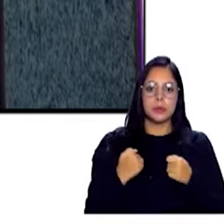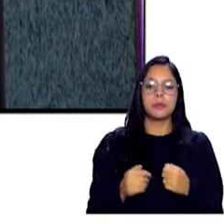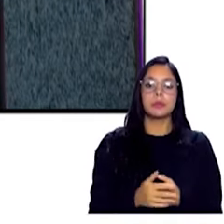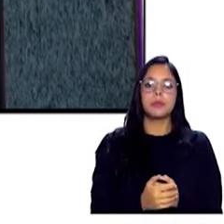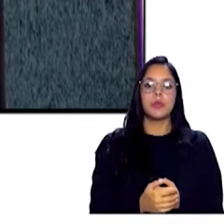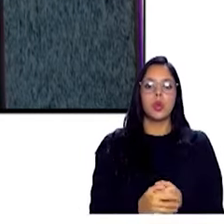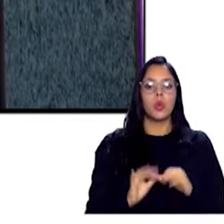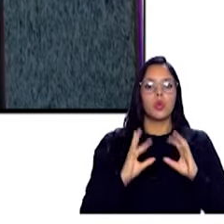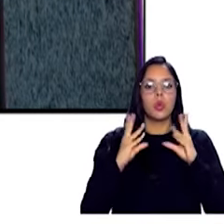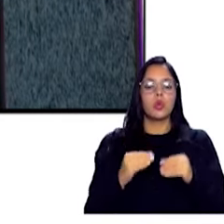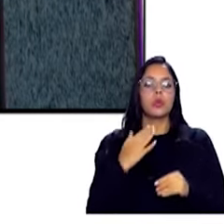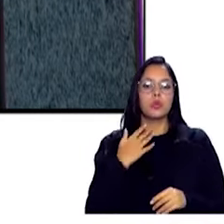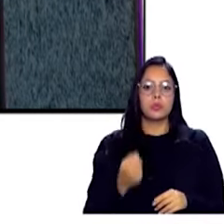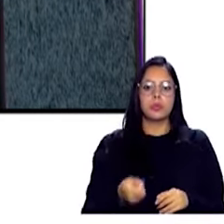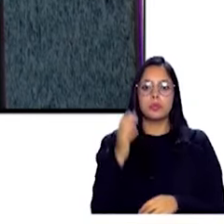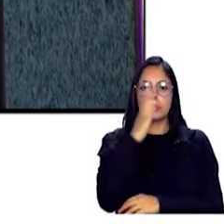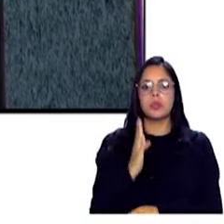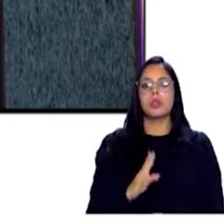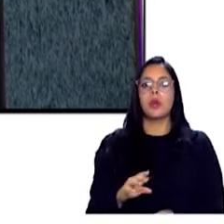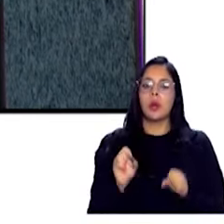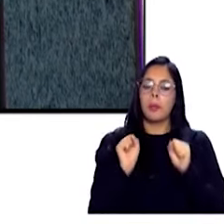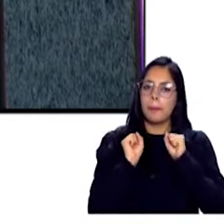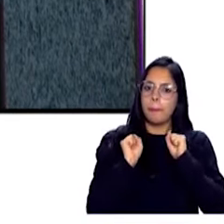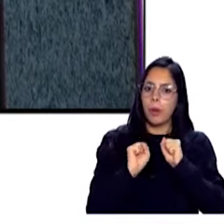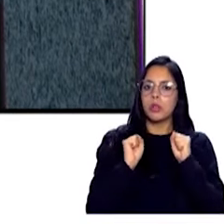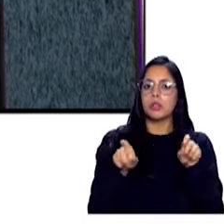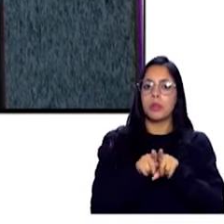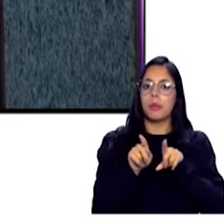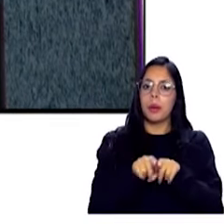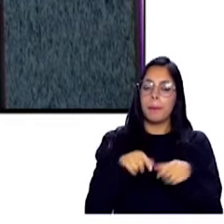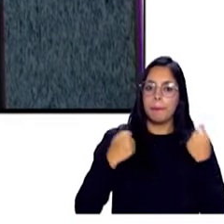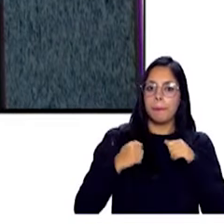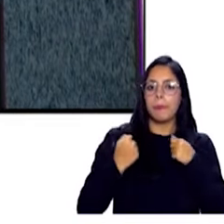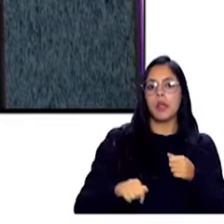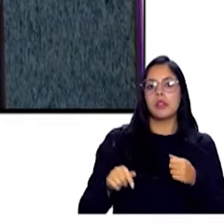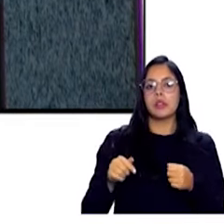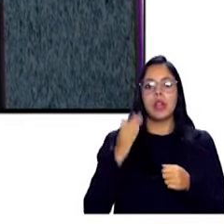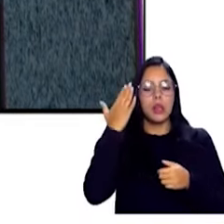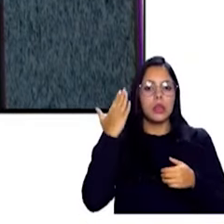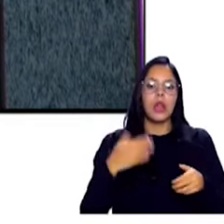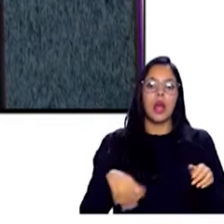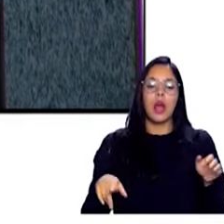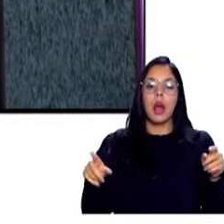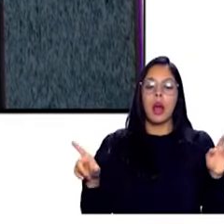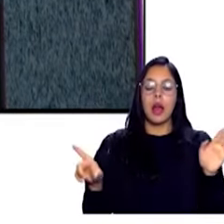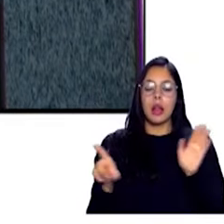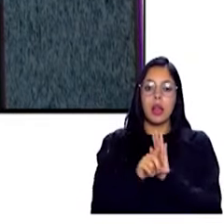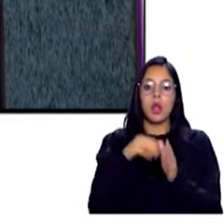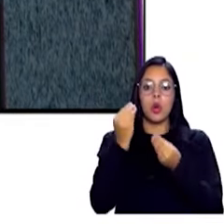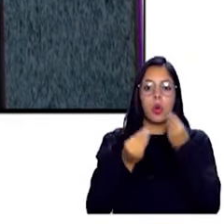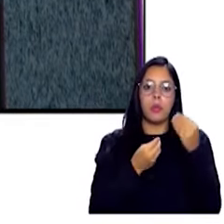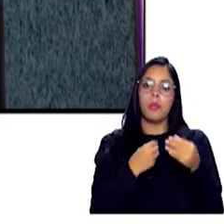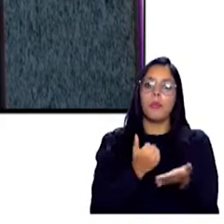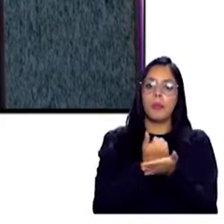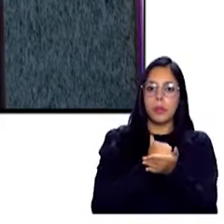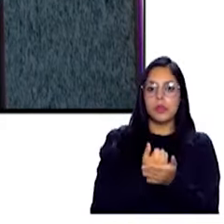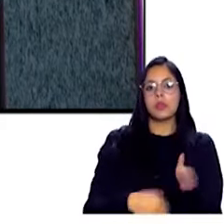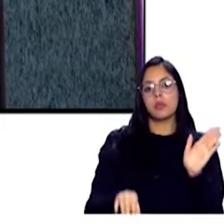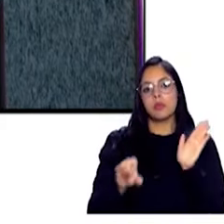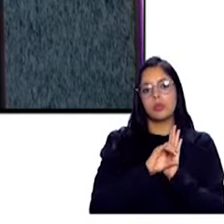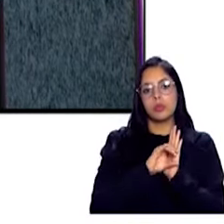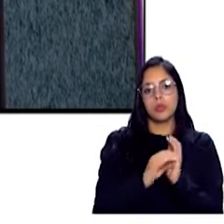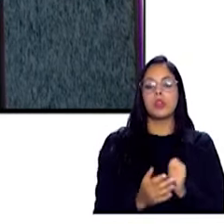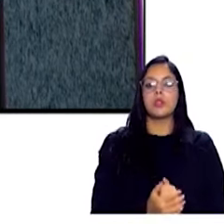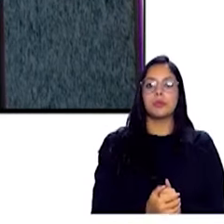brasileiro tem poder e dever de interpretar a lei conforme a constituição isso significa por